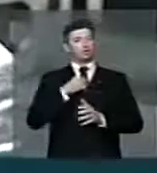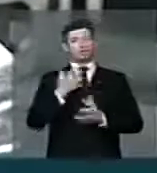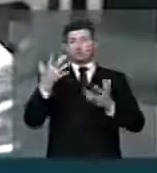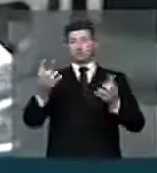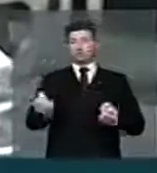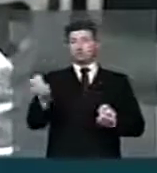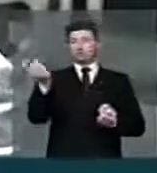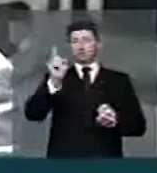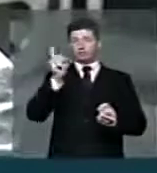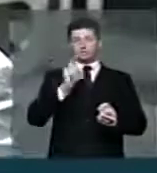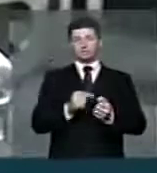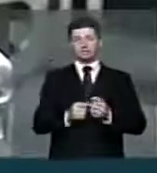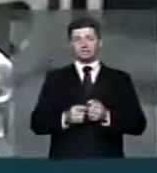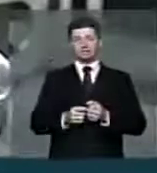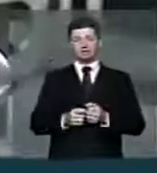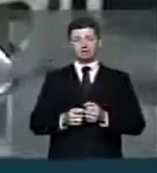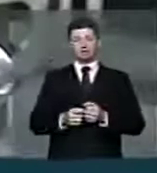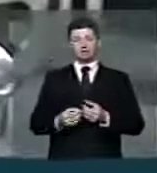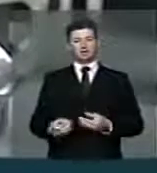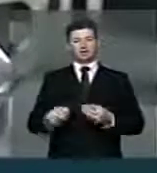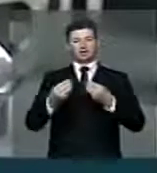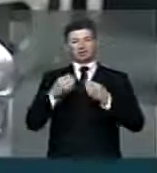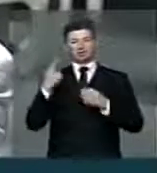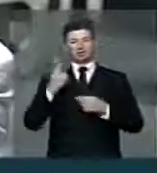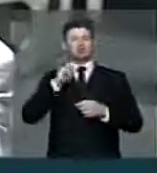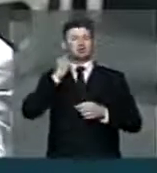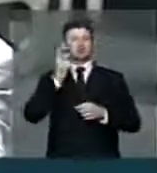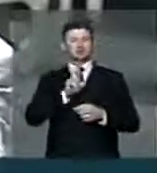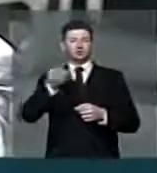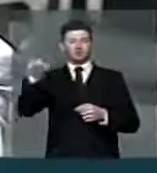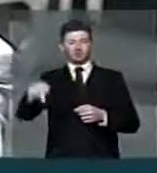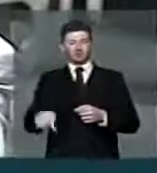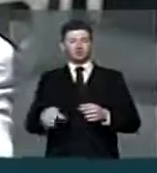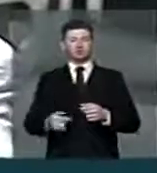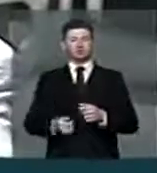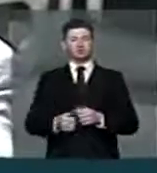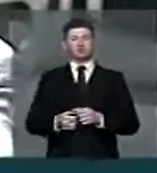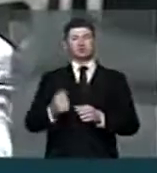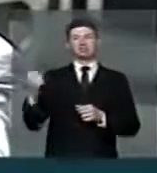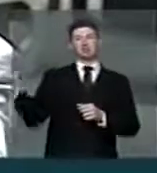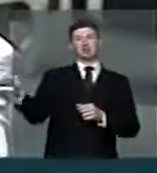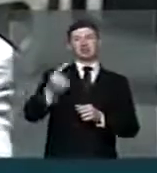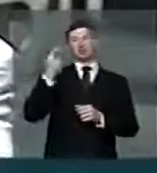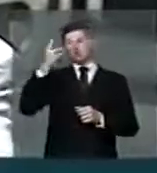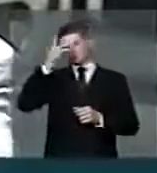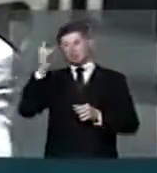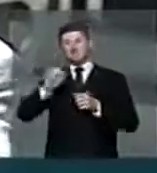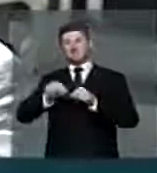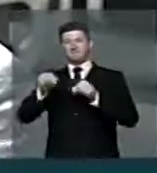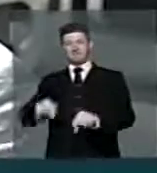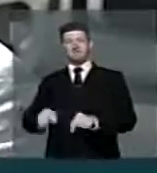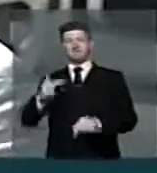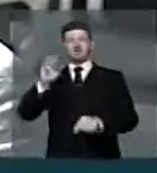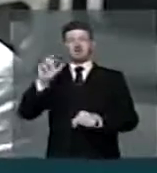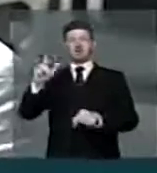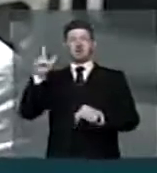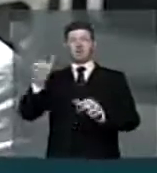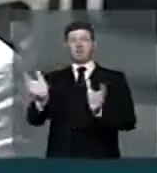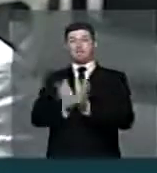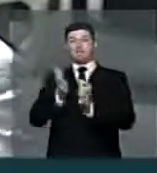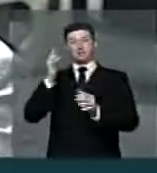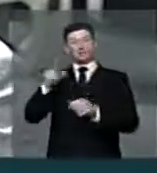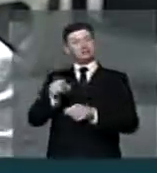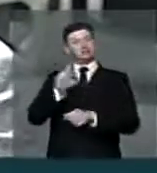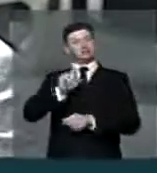aceitar sermos colocados na lama rebaixada de que todo mundo faz isso, de que isso é prática normal.